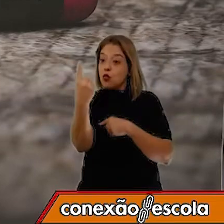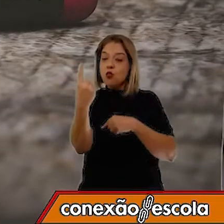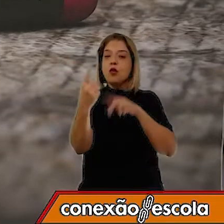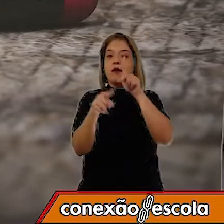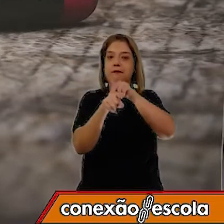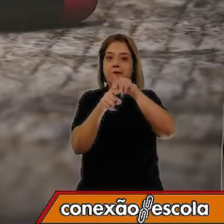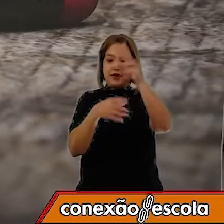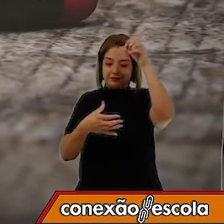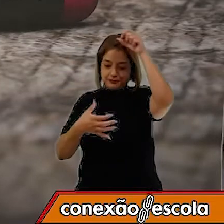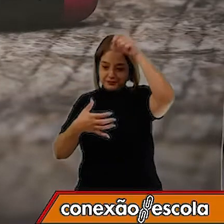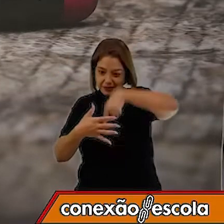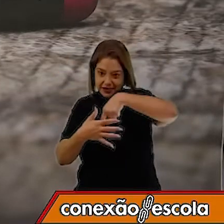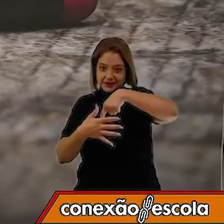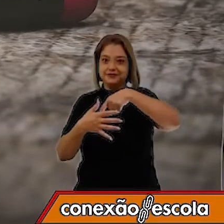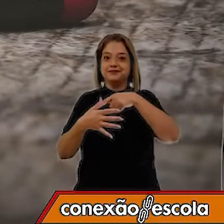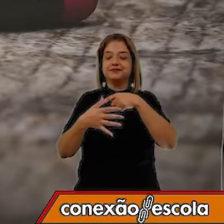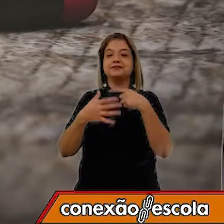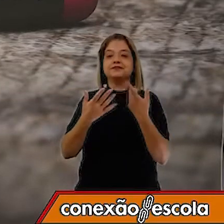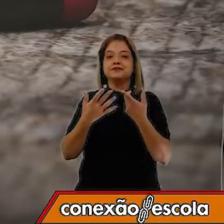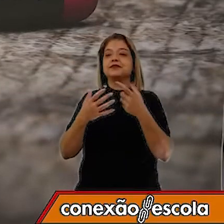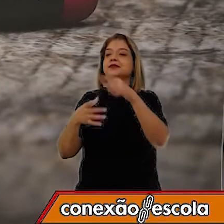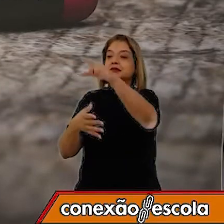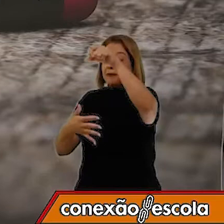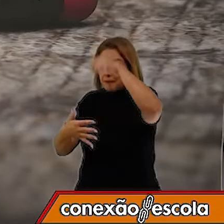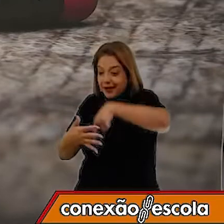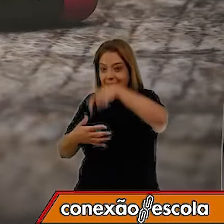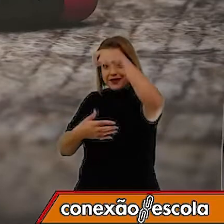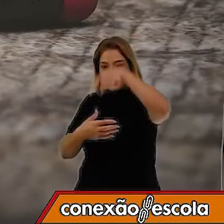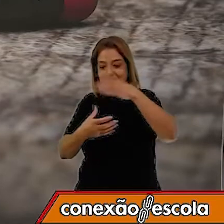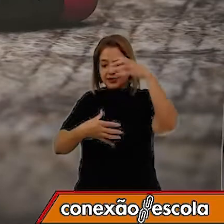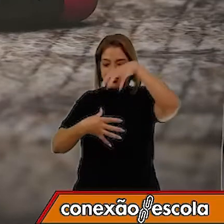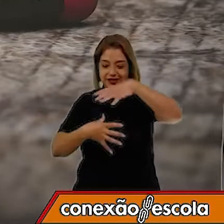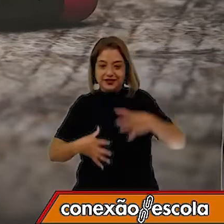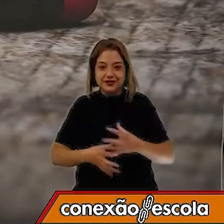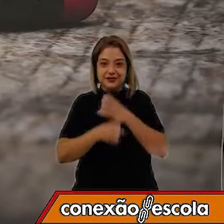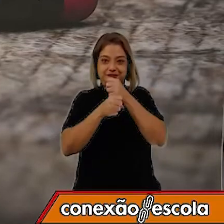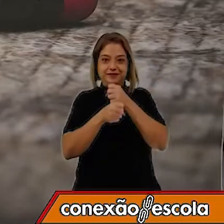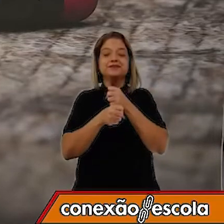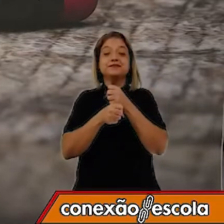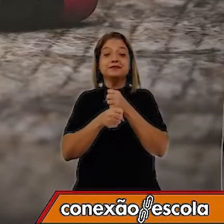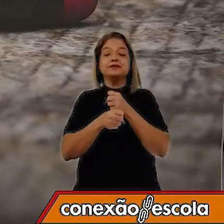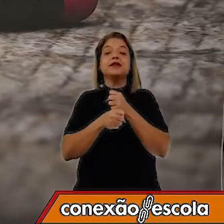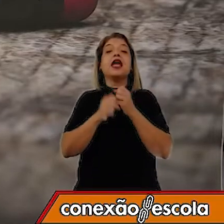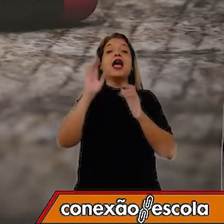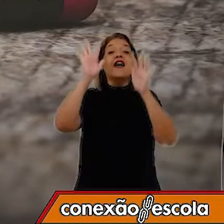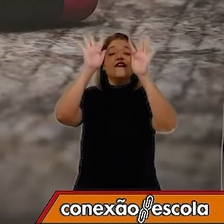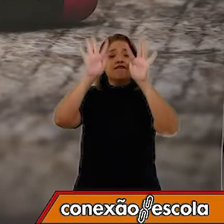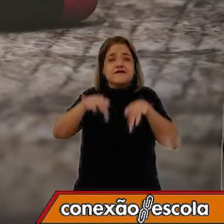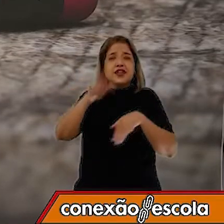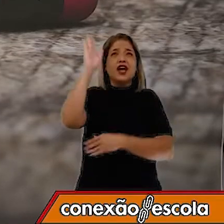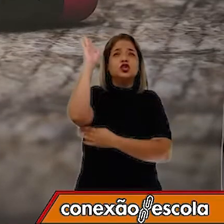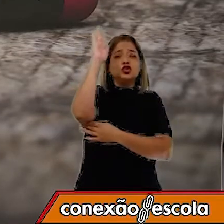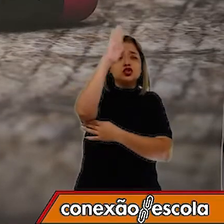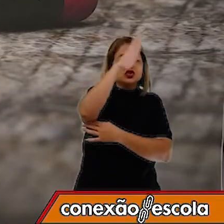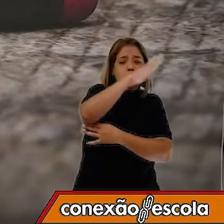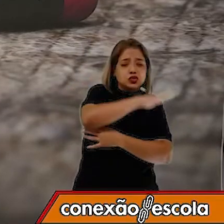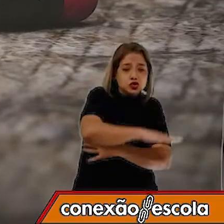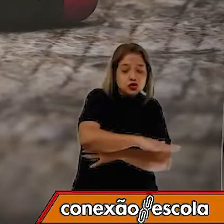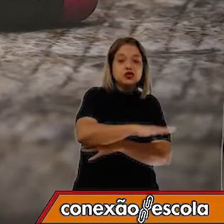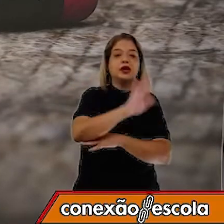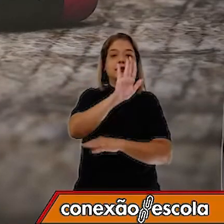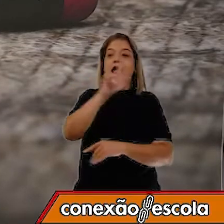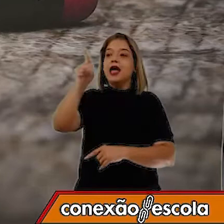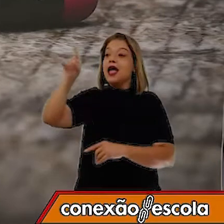final do dia, quando retornava para o pasto, eles iam tirando as pedrinhas de dentro do saco conforme o animal